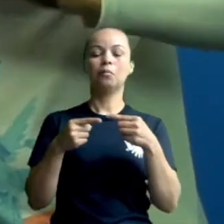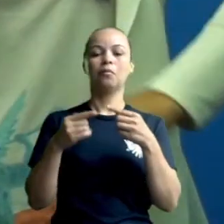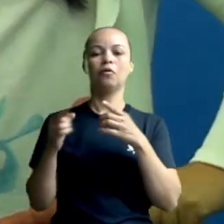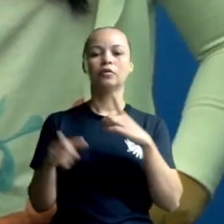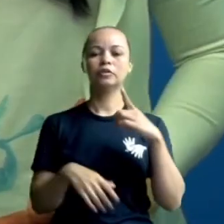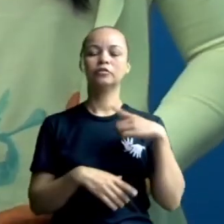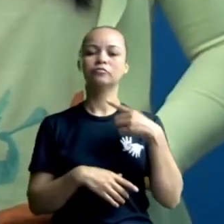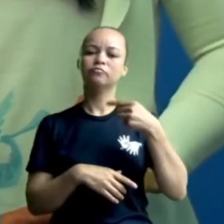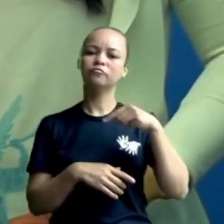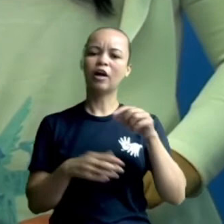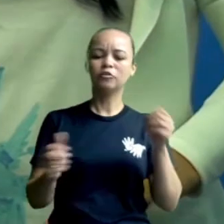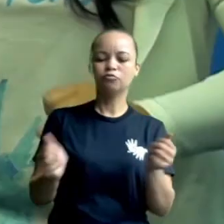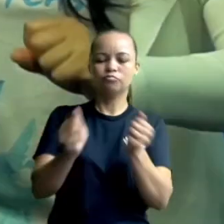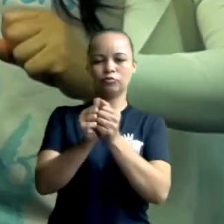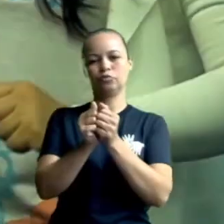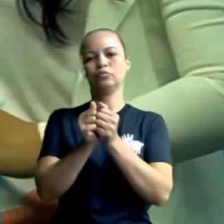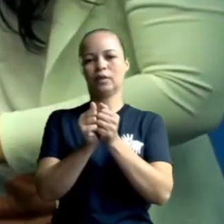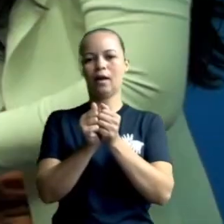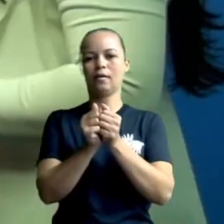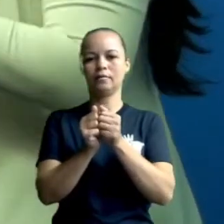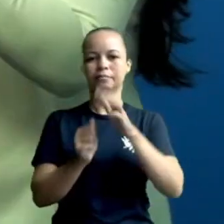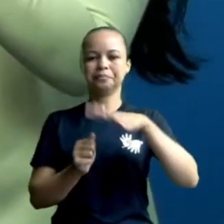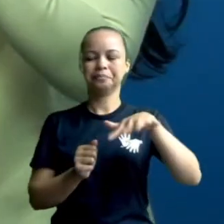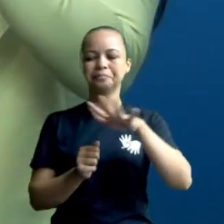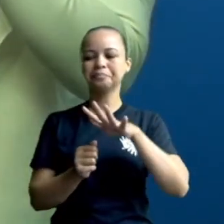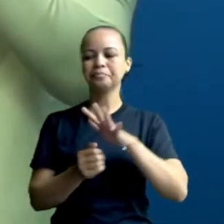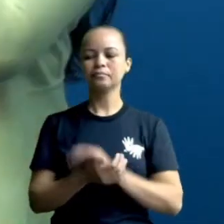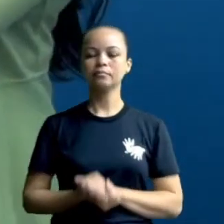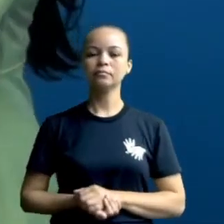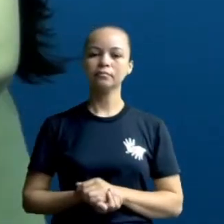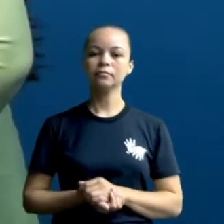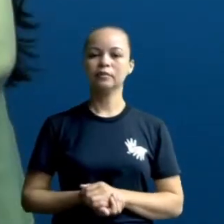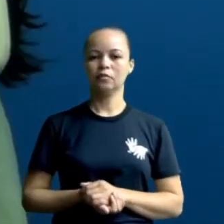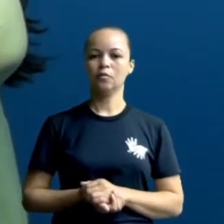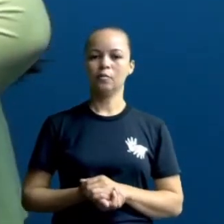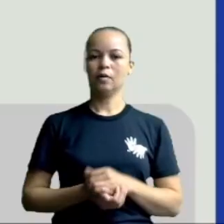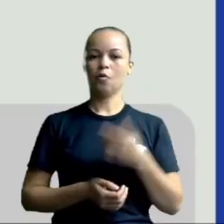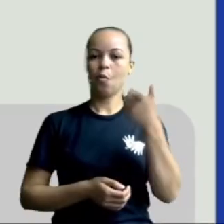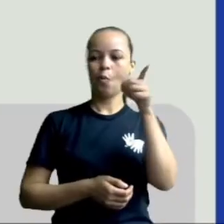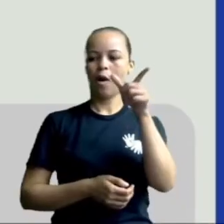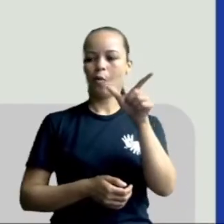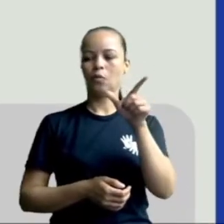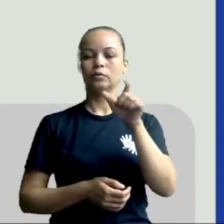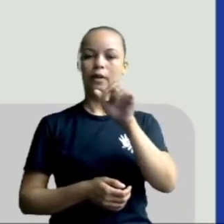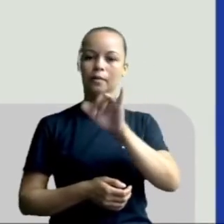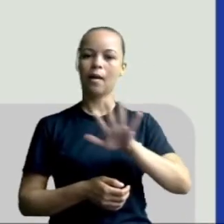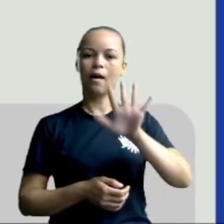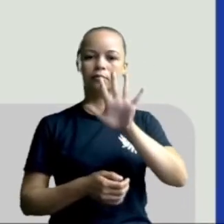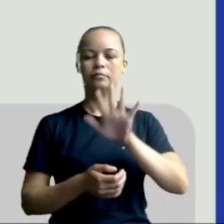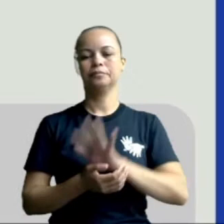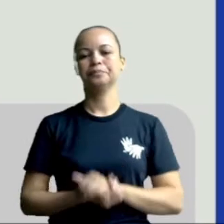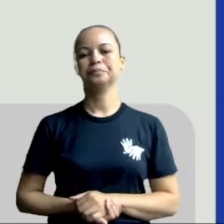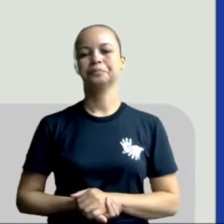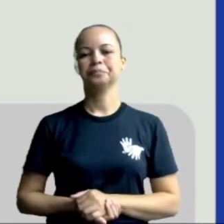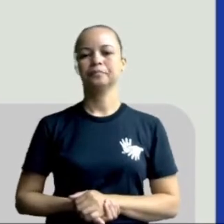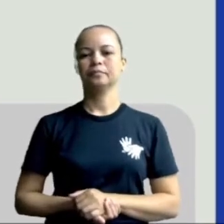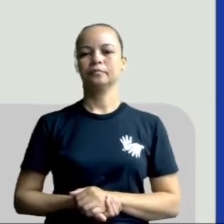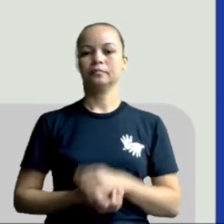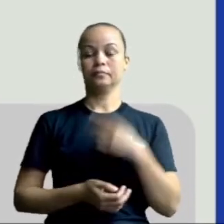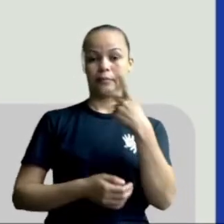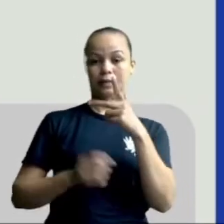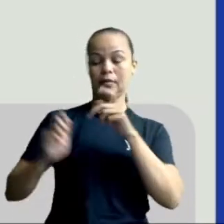vai juntar essas áreas, tá? Vamos para mais uma figura. Olha aqui. Então,